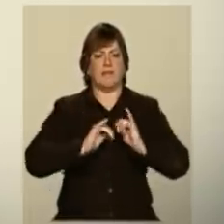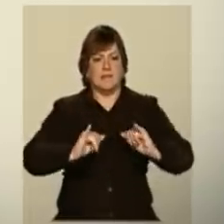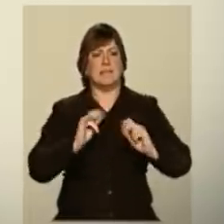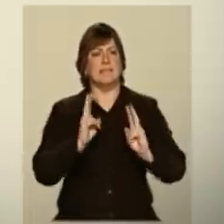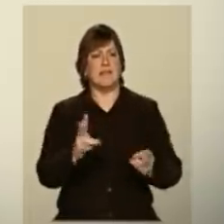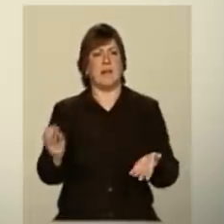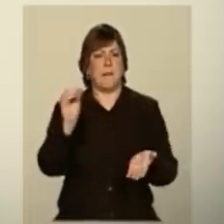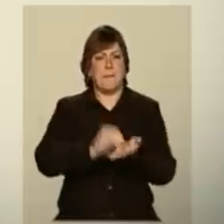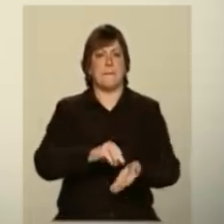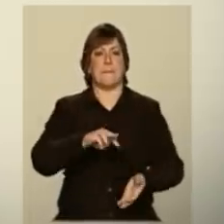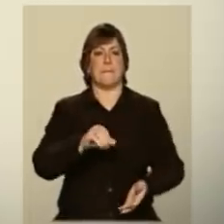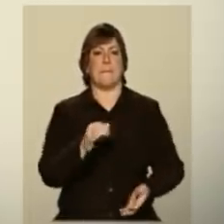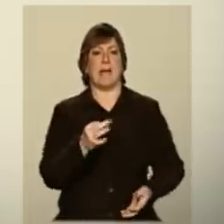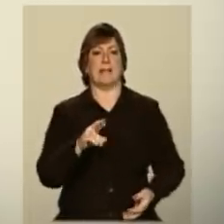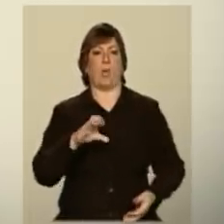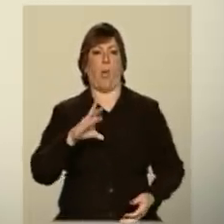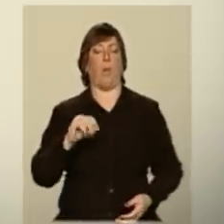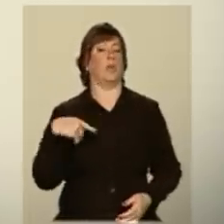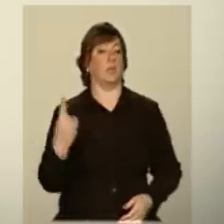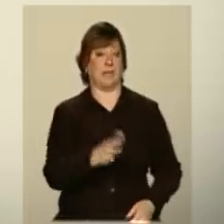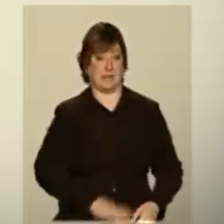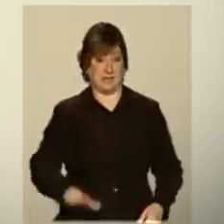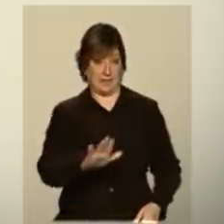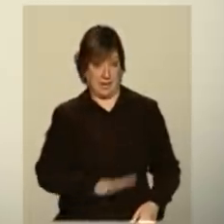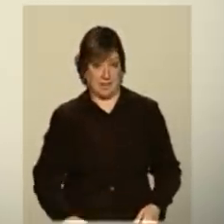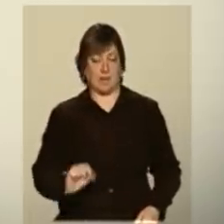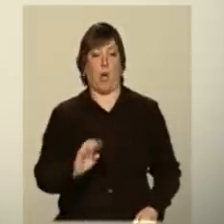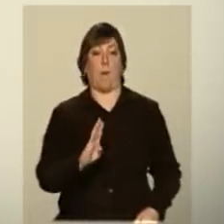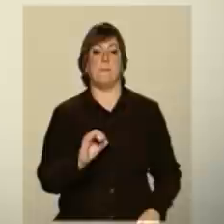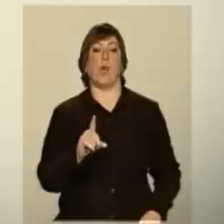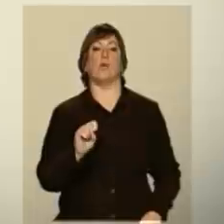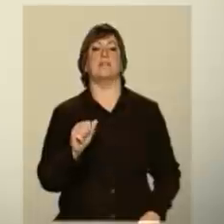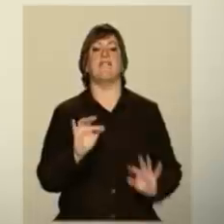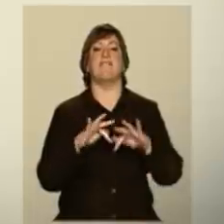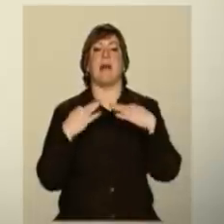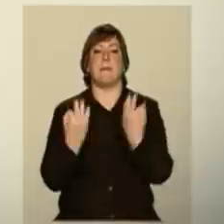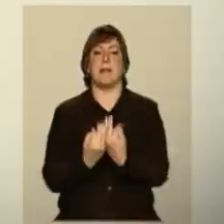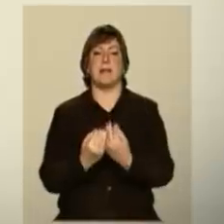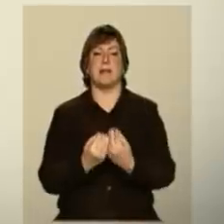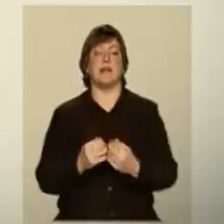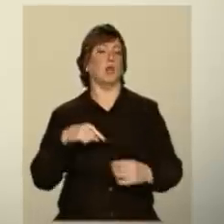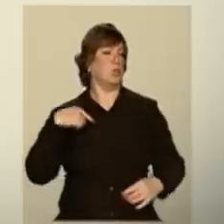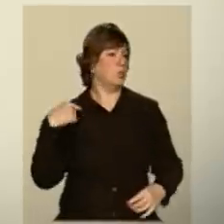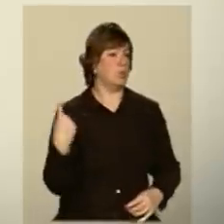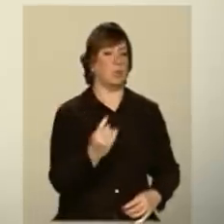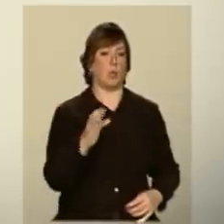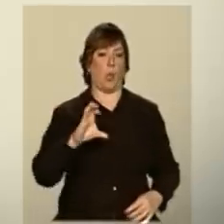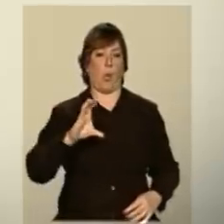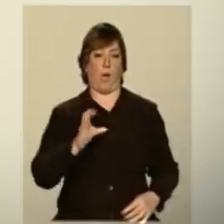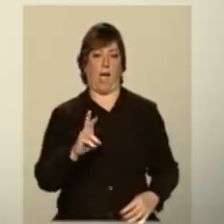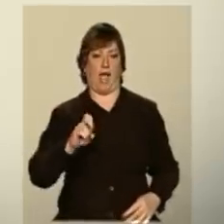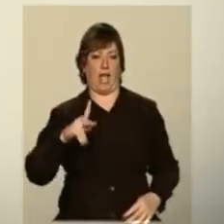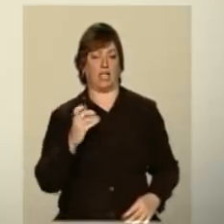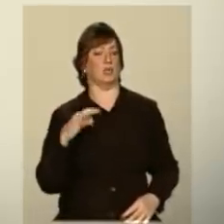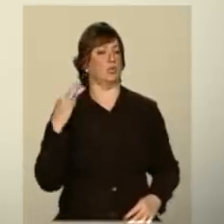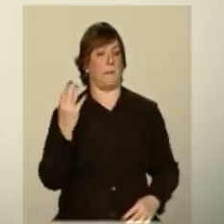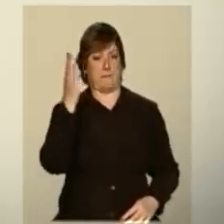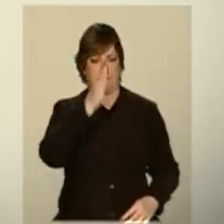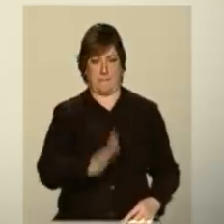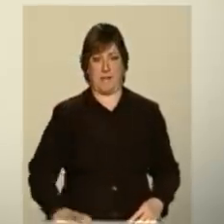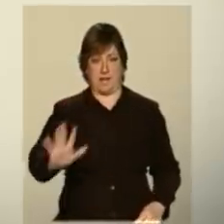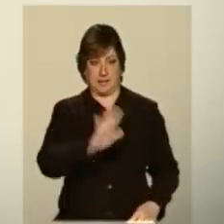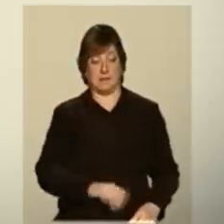do Bolsa Família nas creches de todo o país para cada criança do Bolsa Família matriculada o município vai